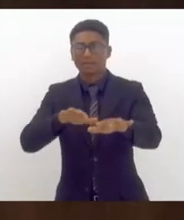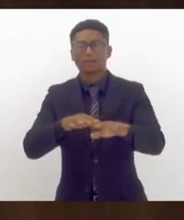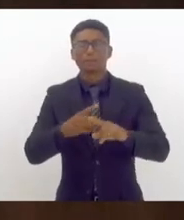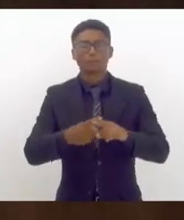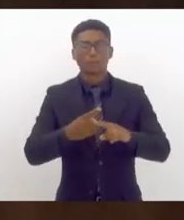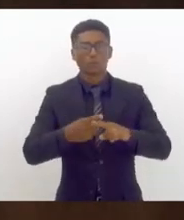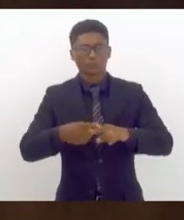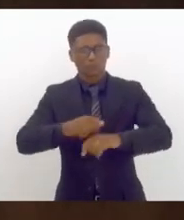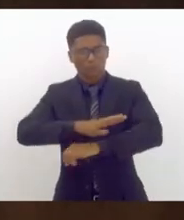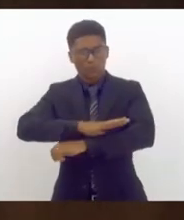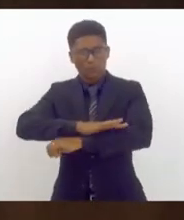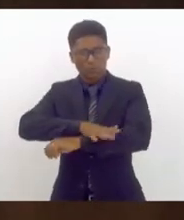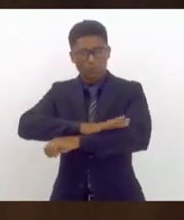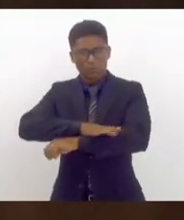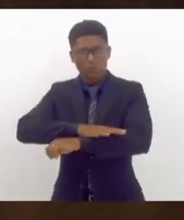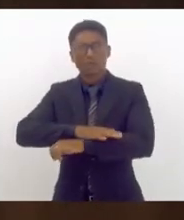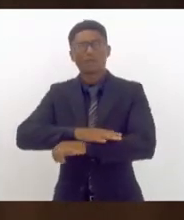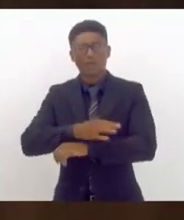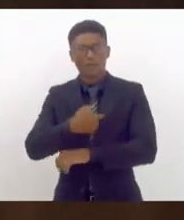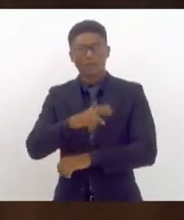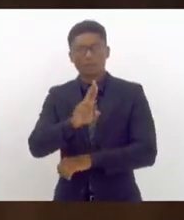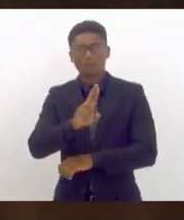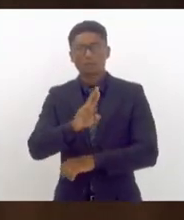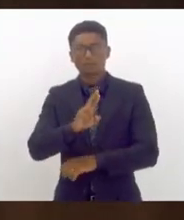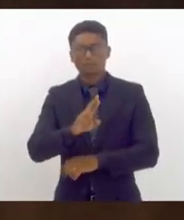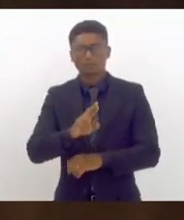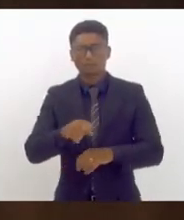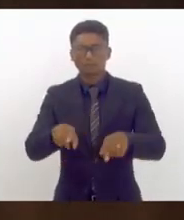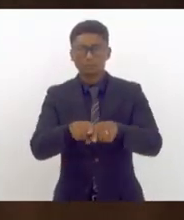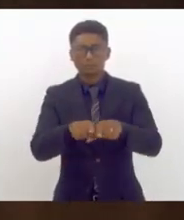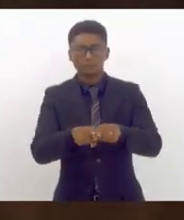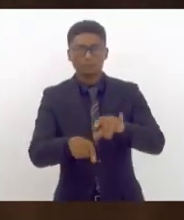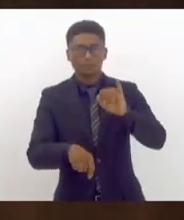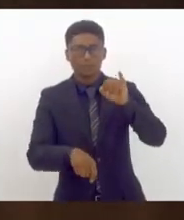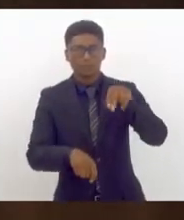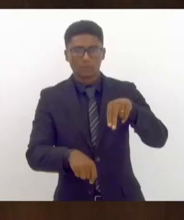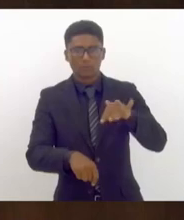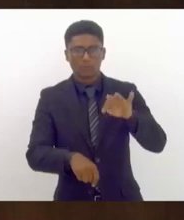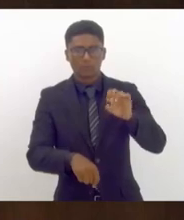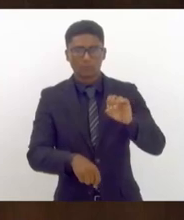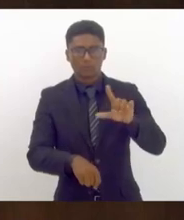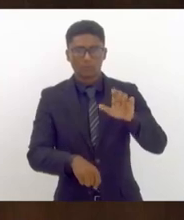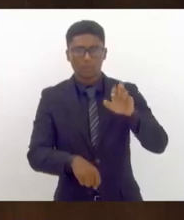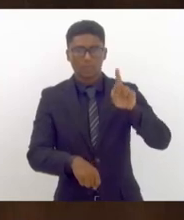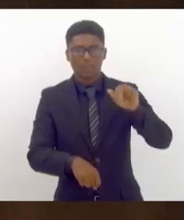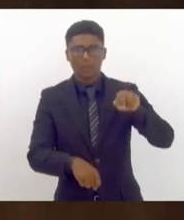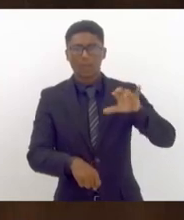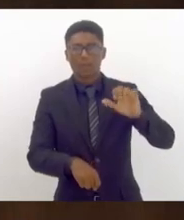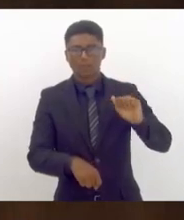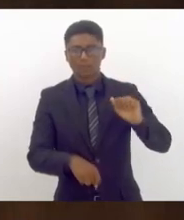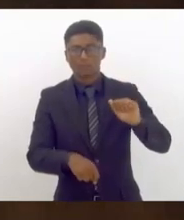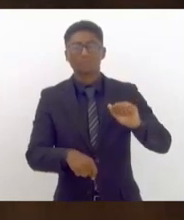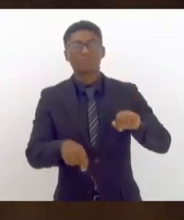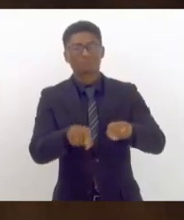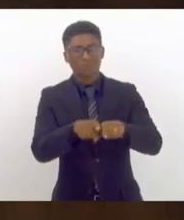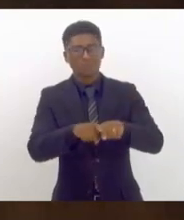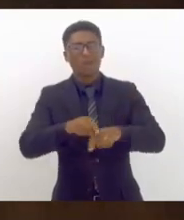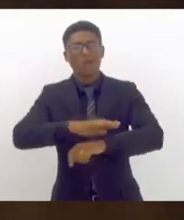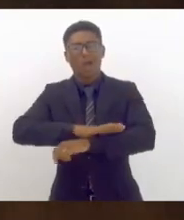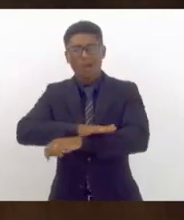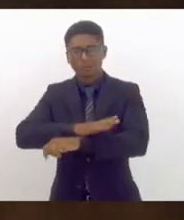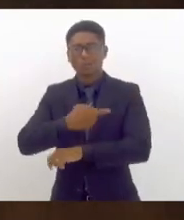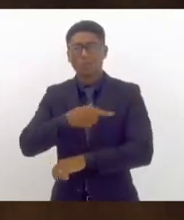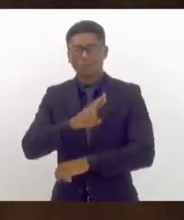é só a intolerância religiosa. Quando se discute intolerância religiosa, majoritariamente nós estamos falando de racismo